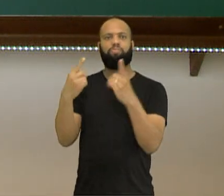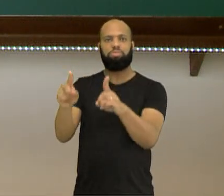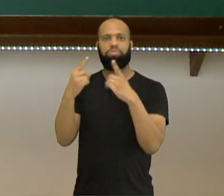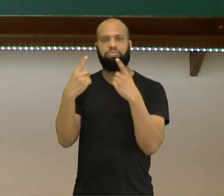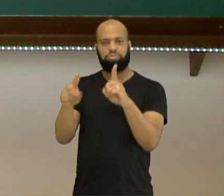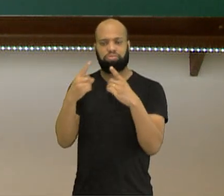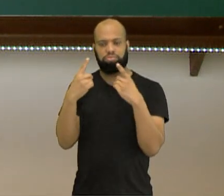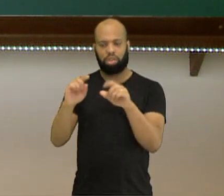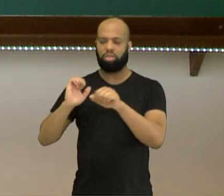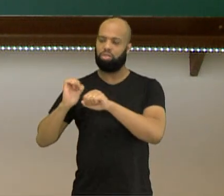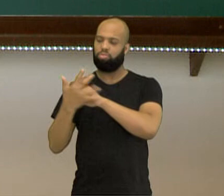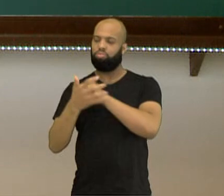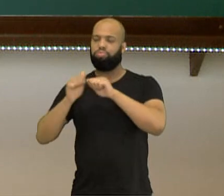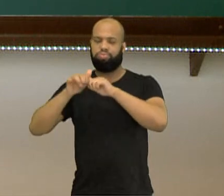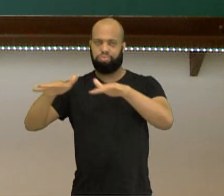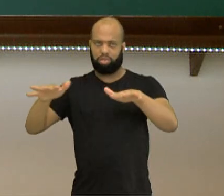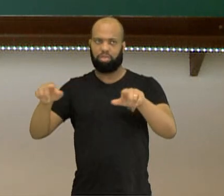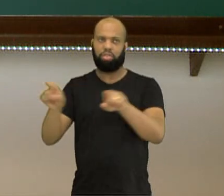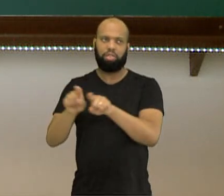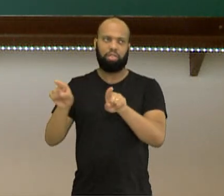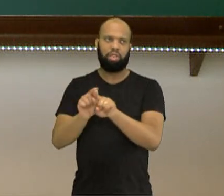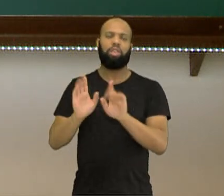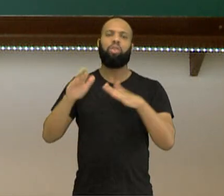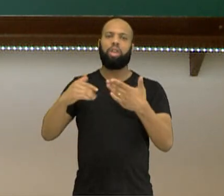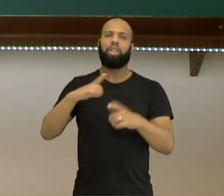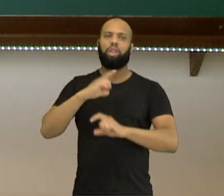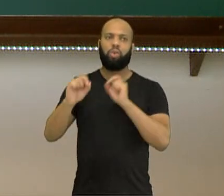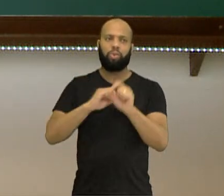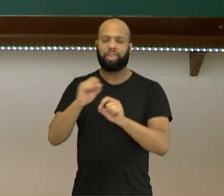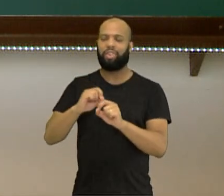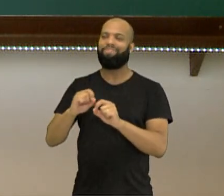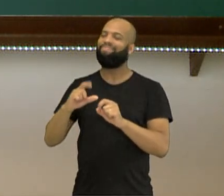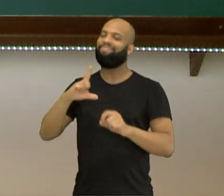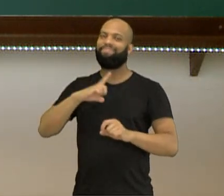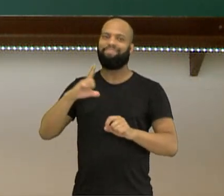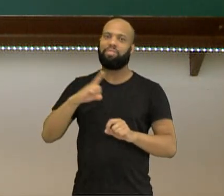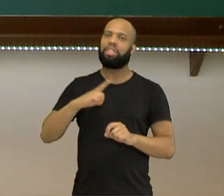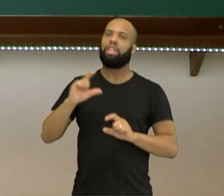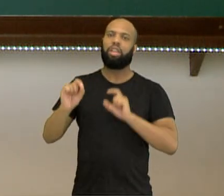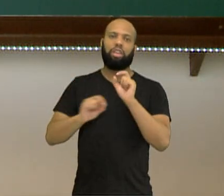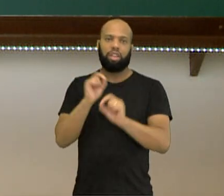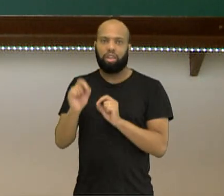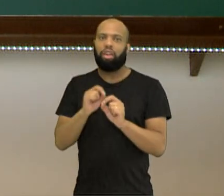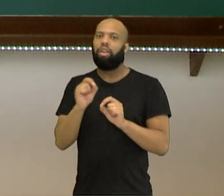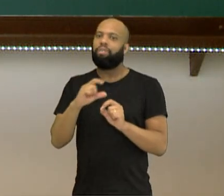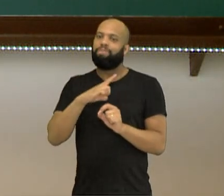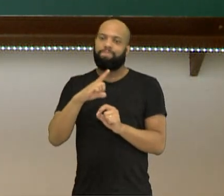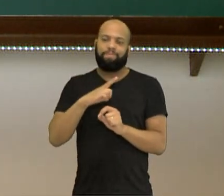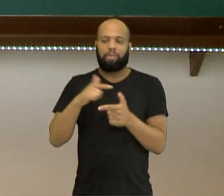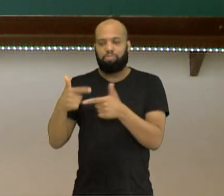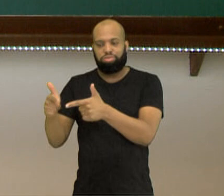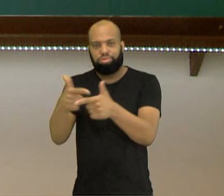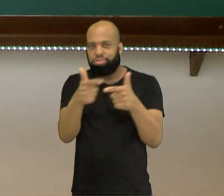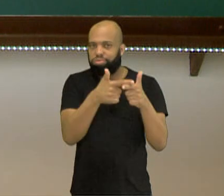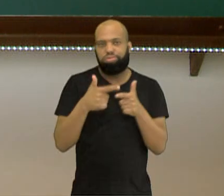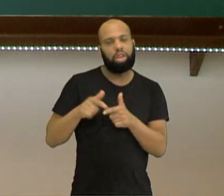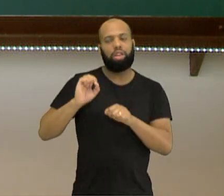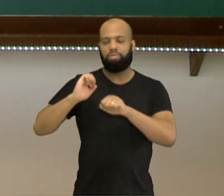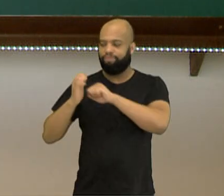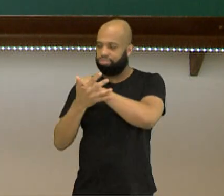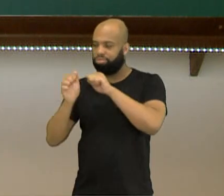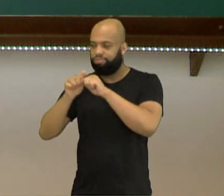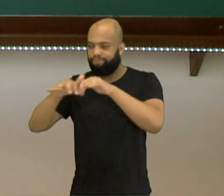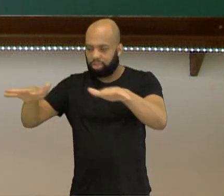ao novo coronavírus, que aí está assolando a humanidade, né? A pandemia.